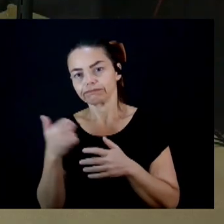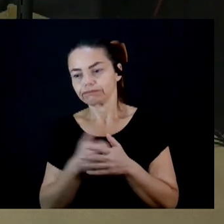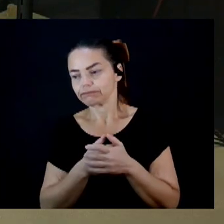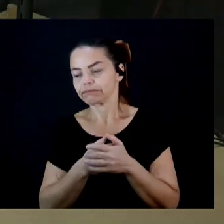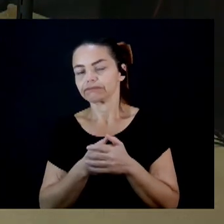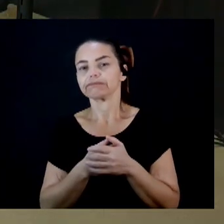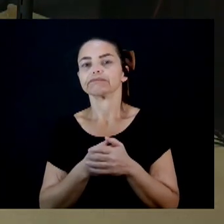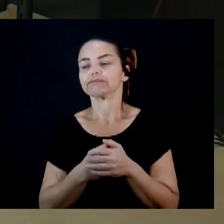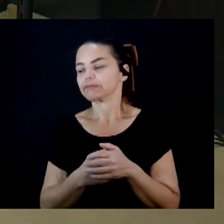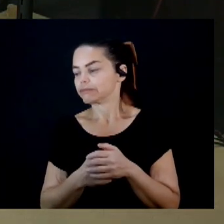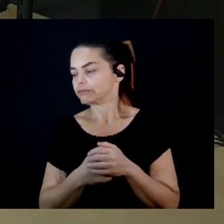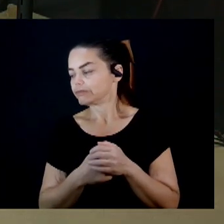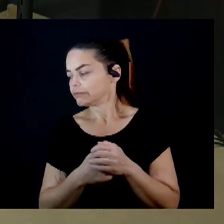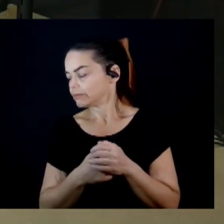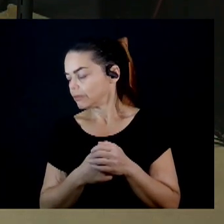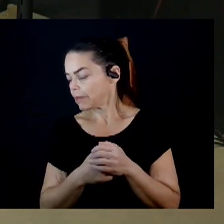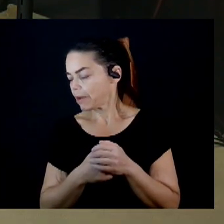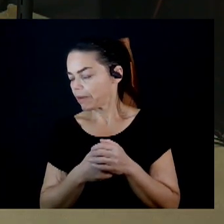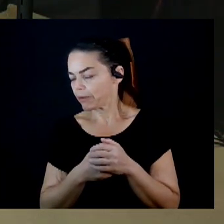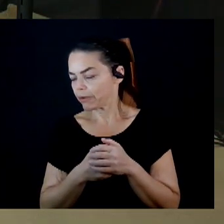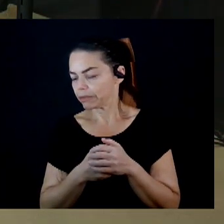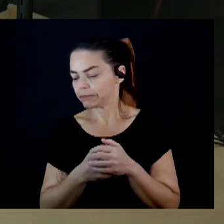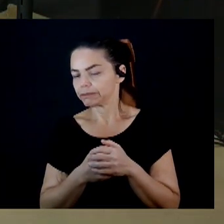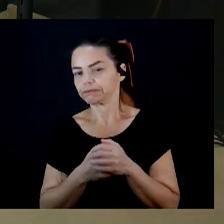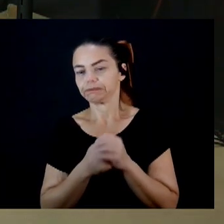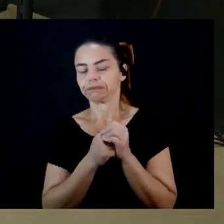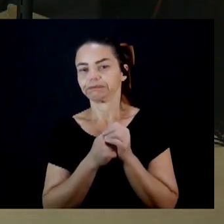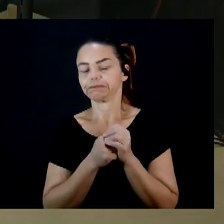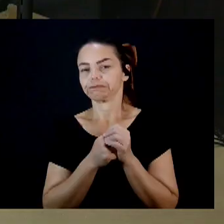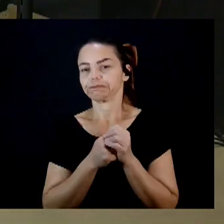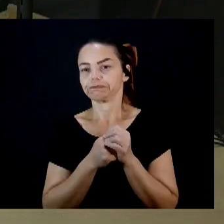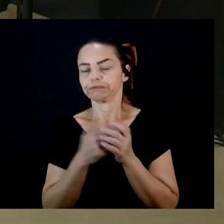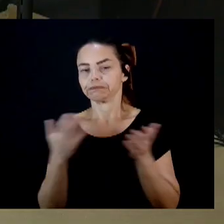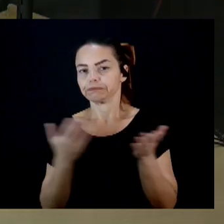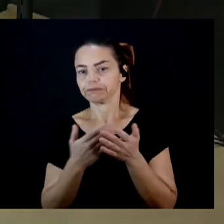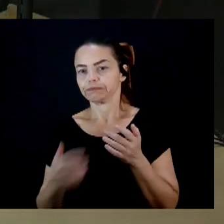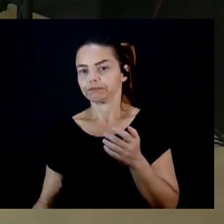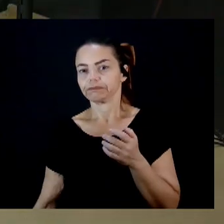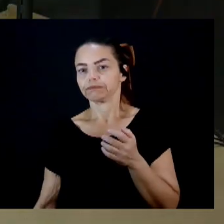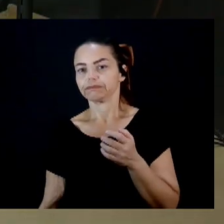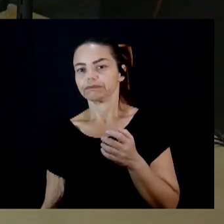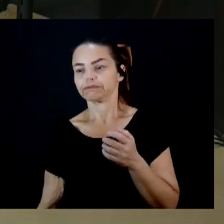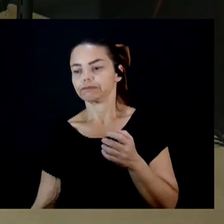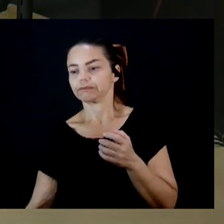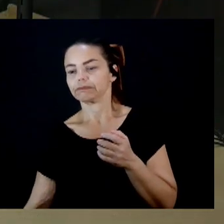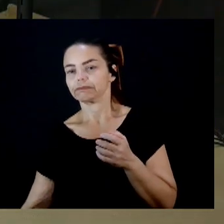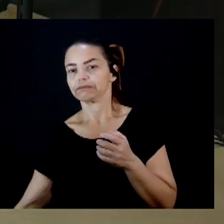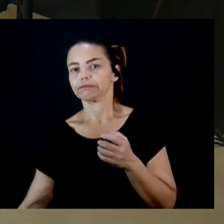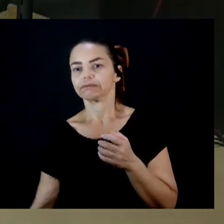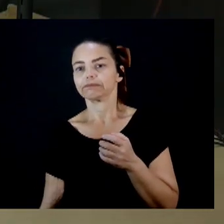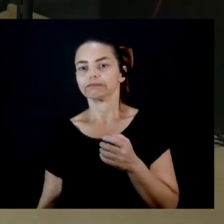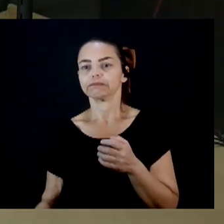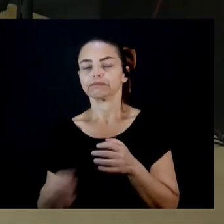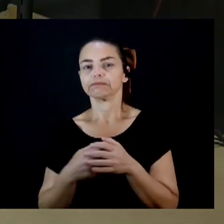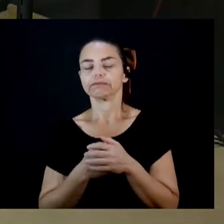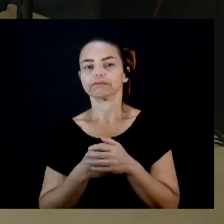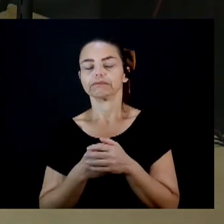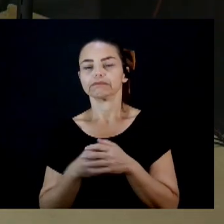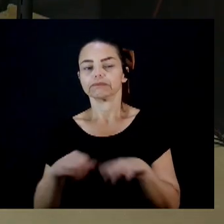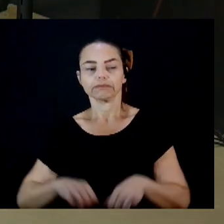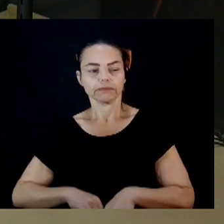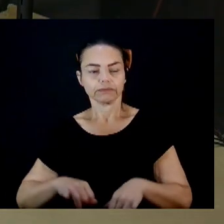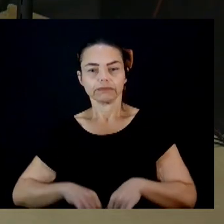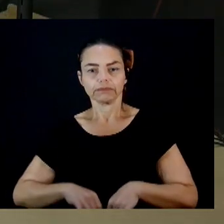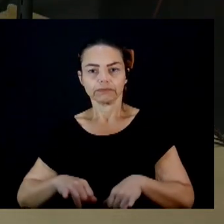não tem o que fazer. Mas Então, agora, Carol, a gente está falando dessa questão, inclusive, do sofrimento. Quando a falta de